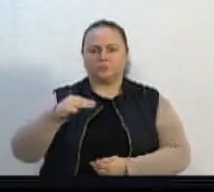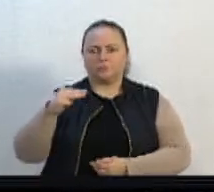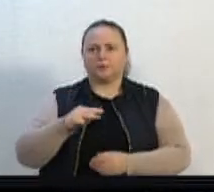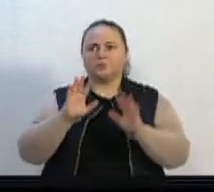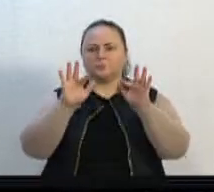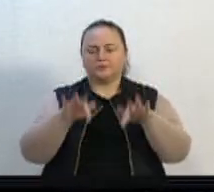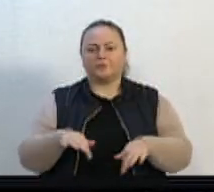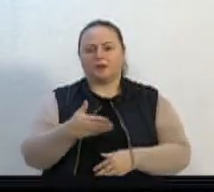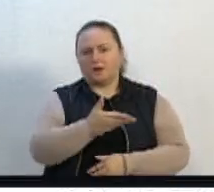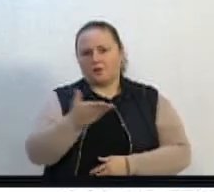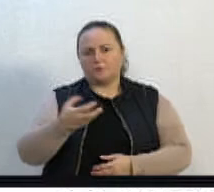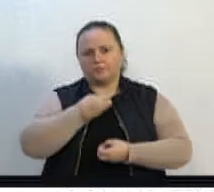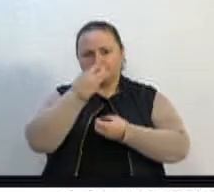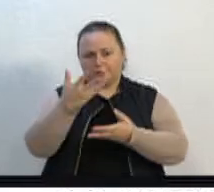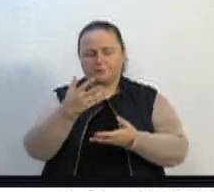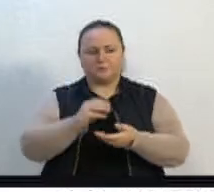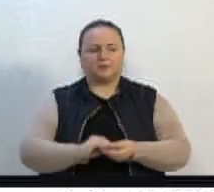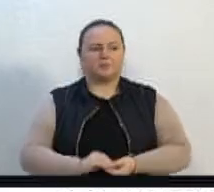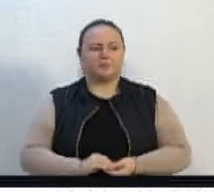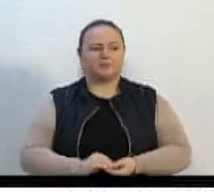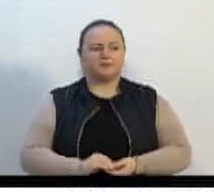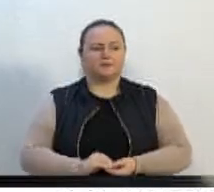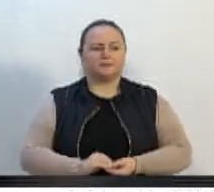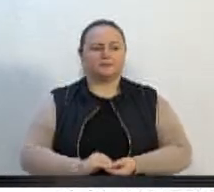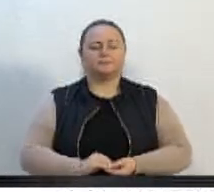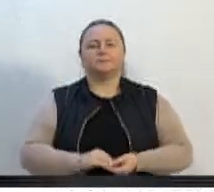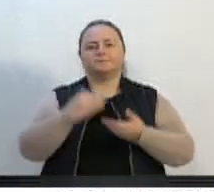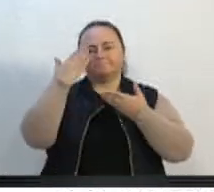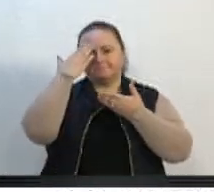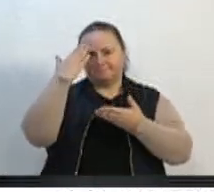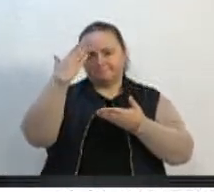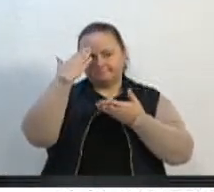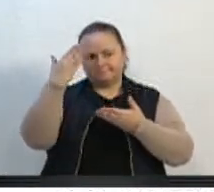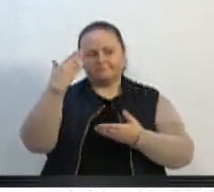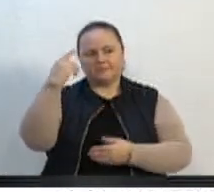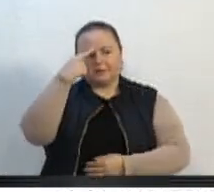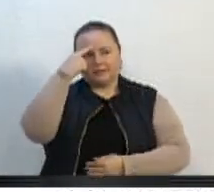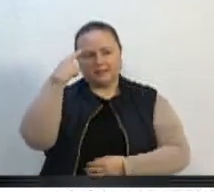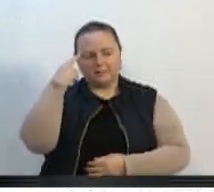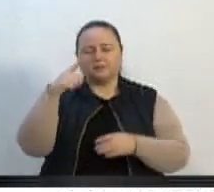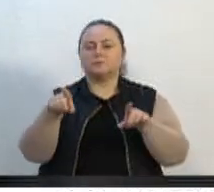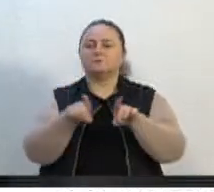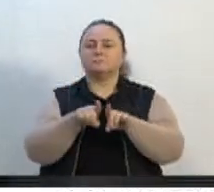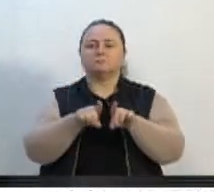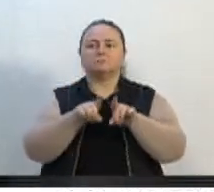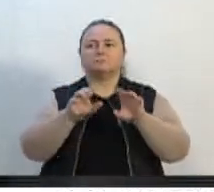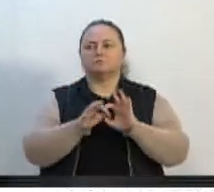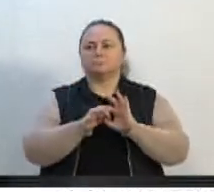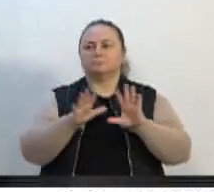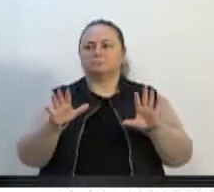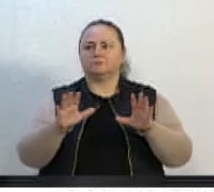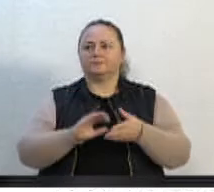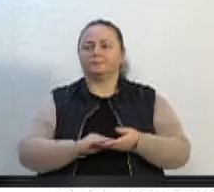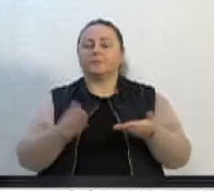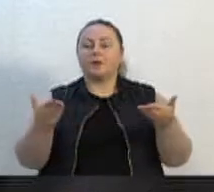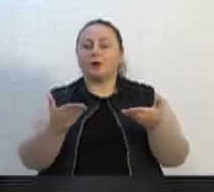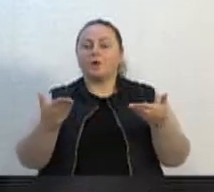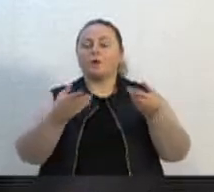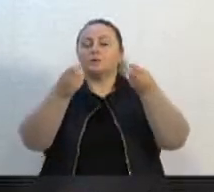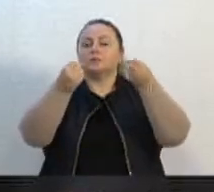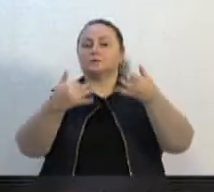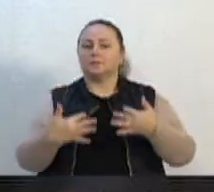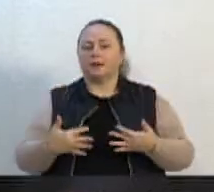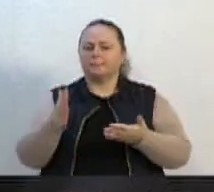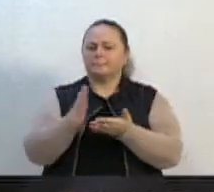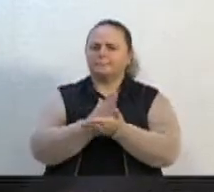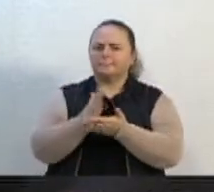seu pronunciamento. Obrigado, acrescento aqui, vereador Ito, coloco à disposição também. Eu quero deixar uma coisa muito clara, assim, alguns